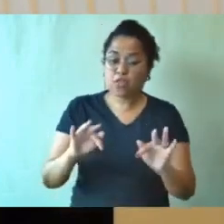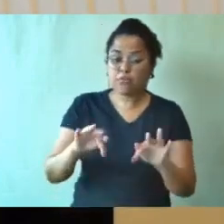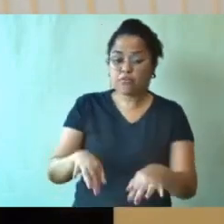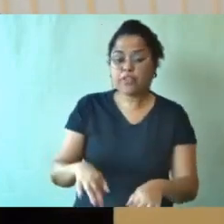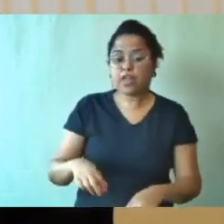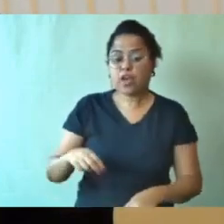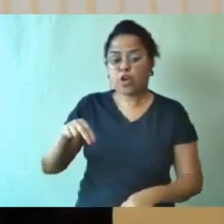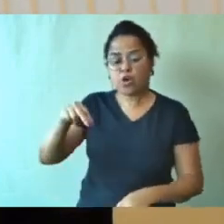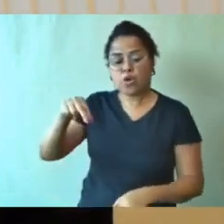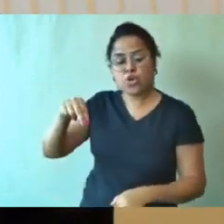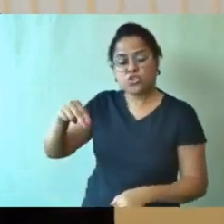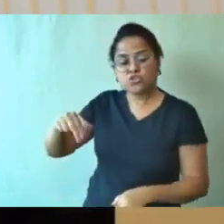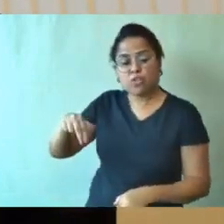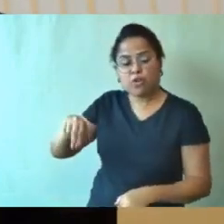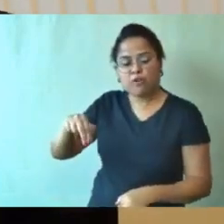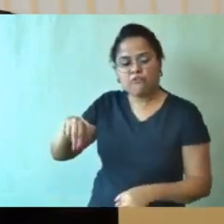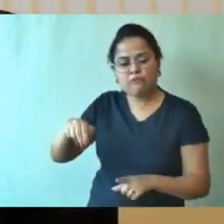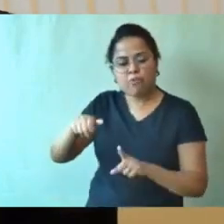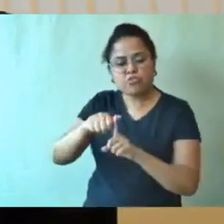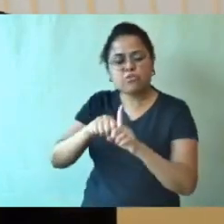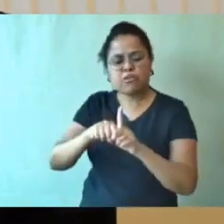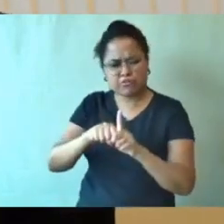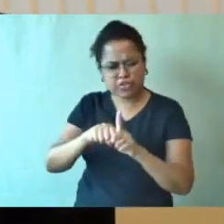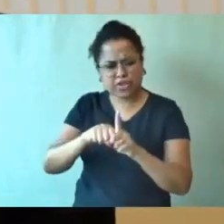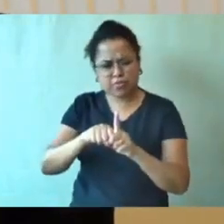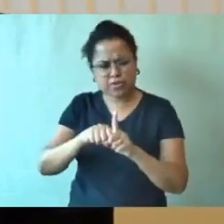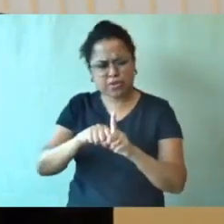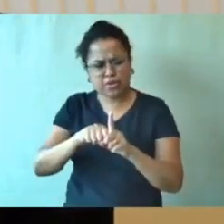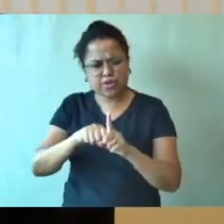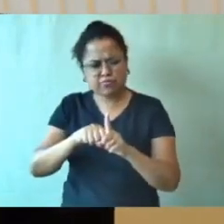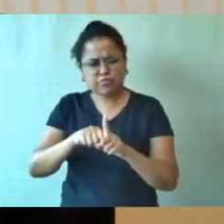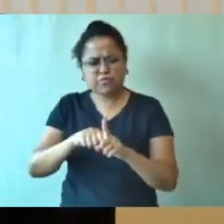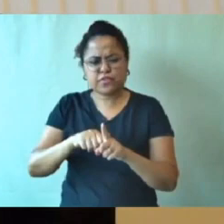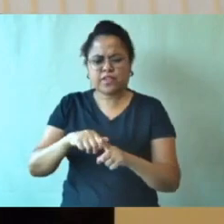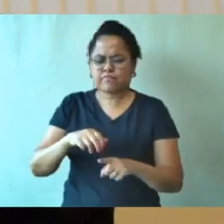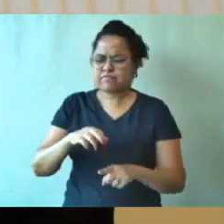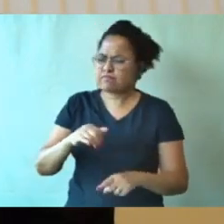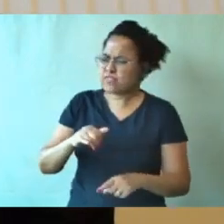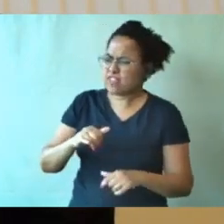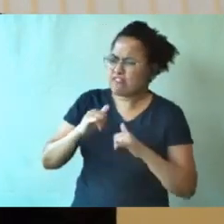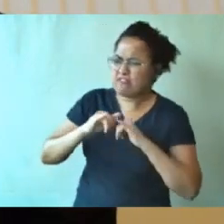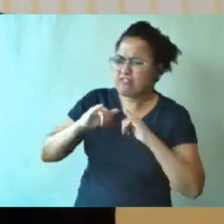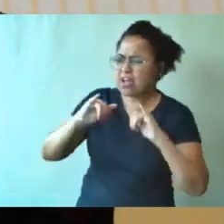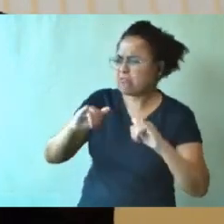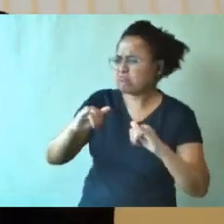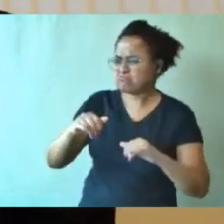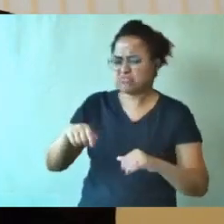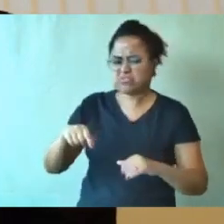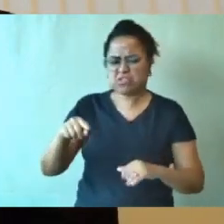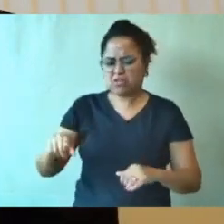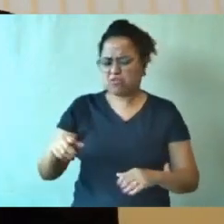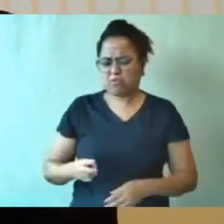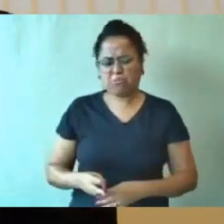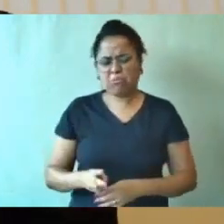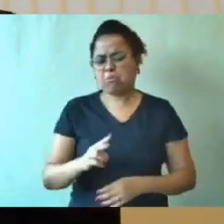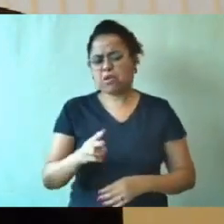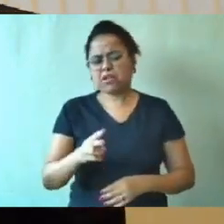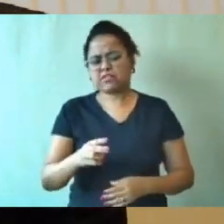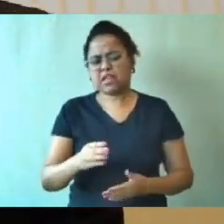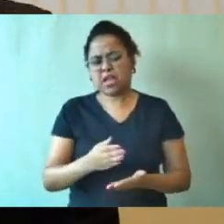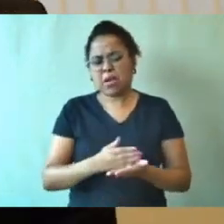em conversas informal aqui no consórcio, falou que não tinha mais interesse em permanecer a partir de